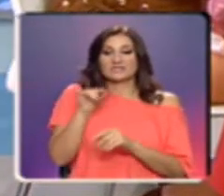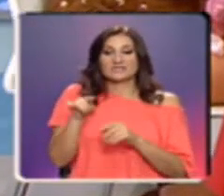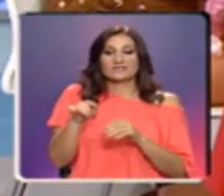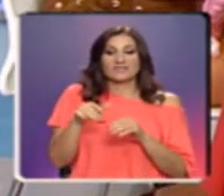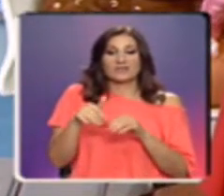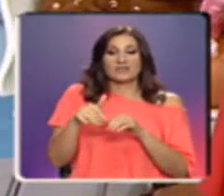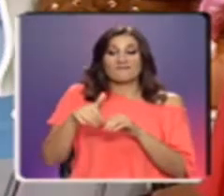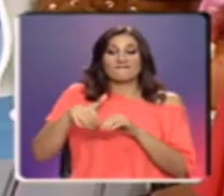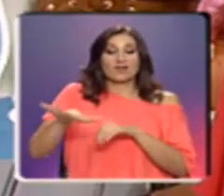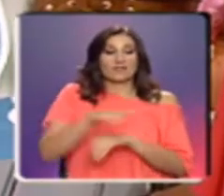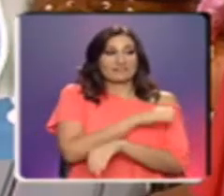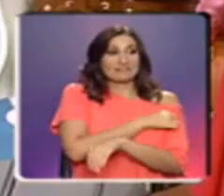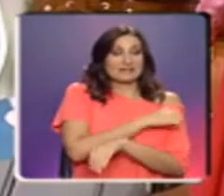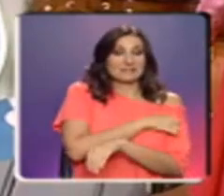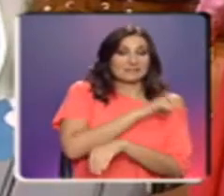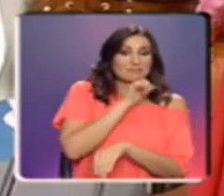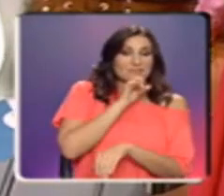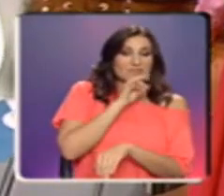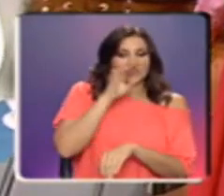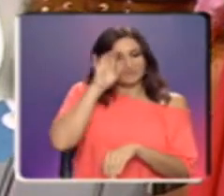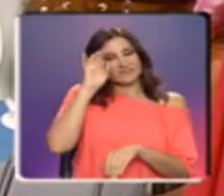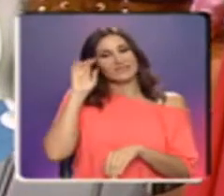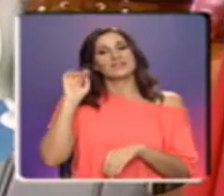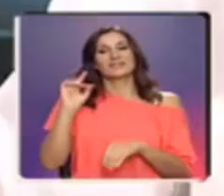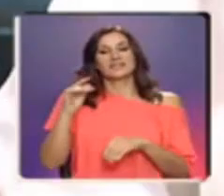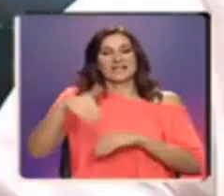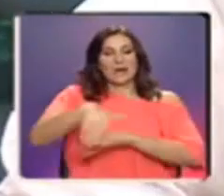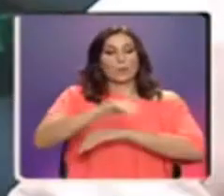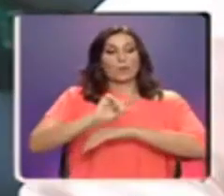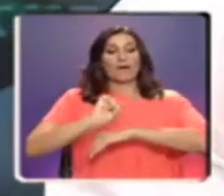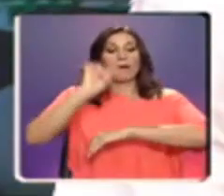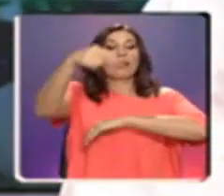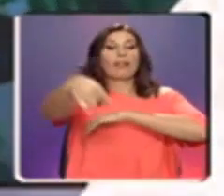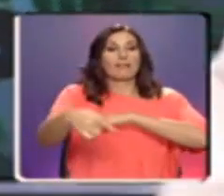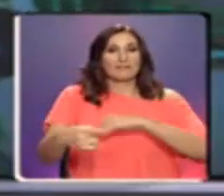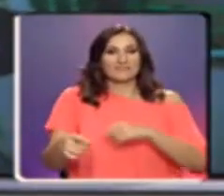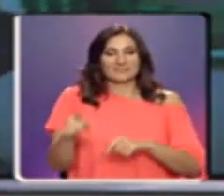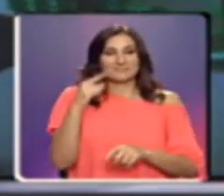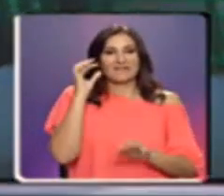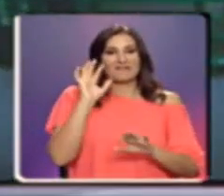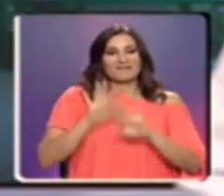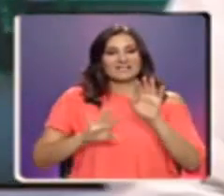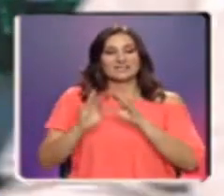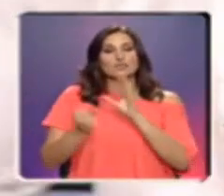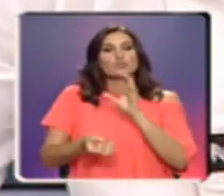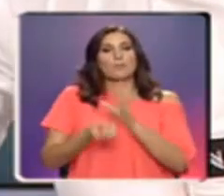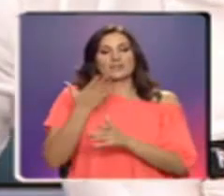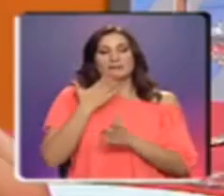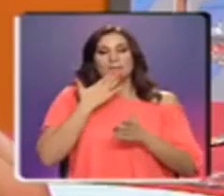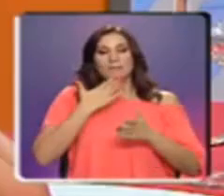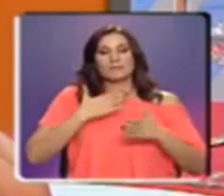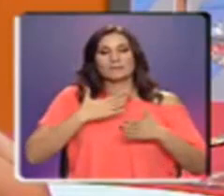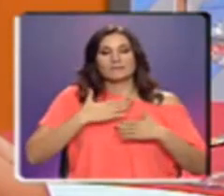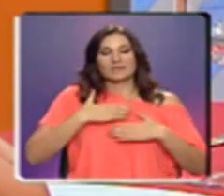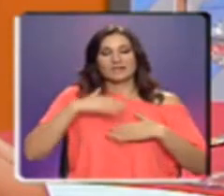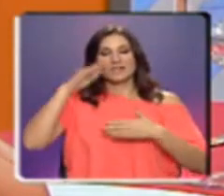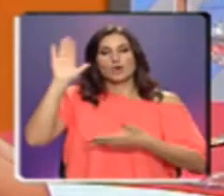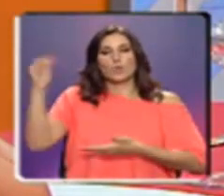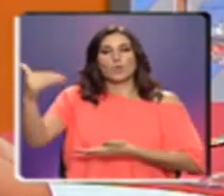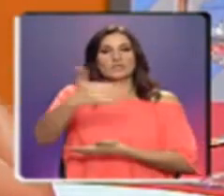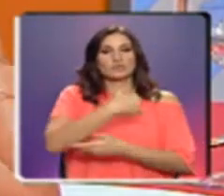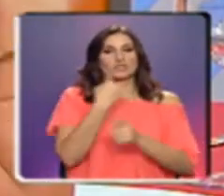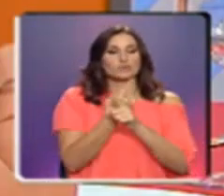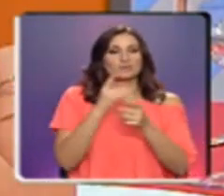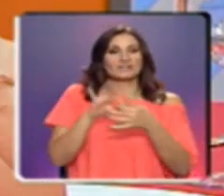assim do lado de fora, assim, do outro lado da rua, de frente. Mas diz que está a fazer uma grande surpresa para pôr as minhas coleções de tudo o que